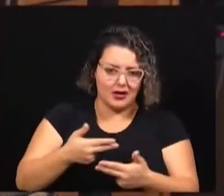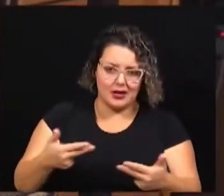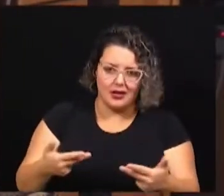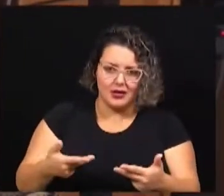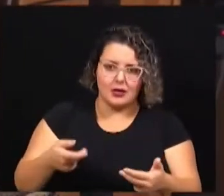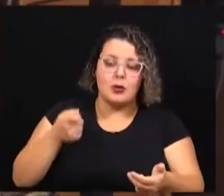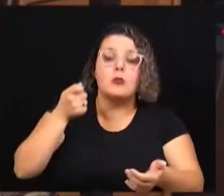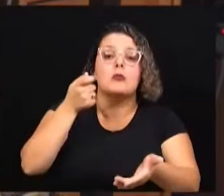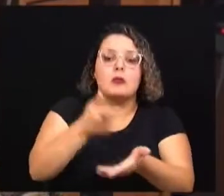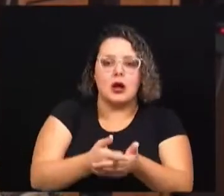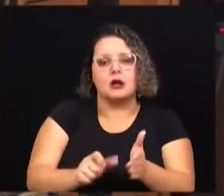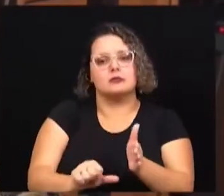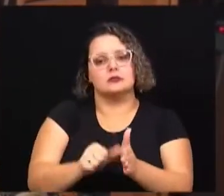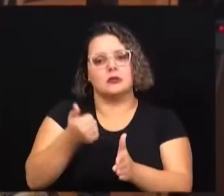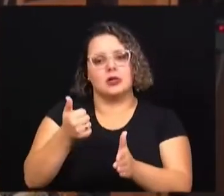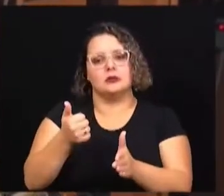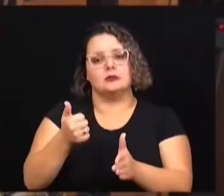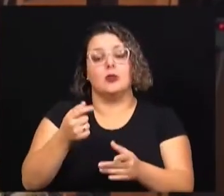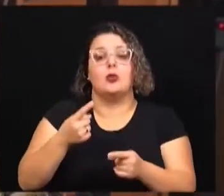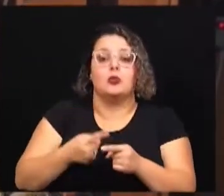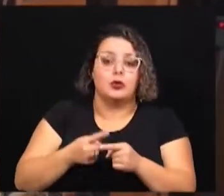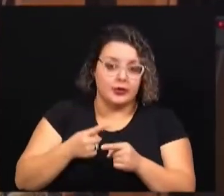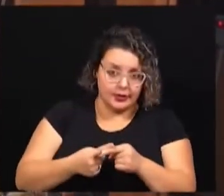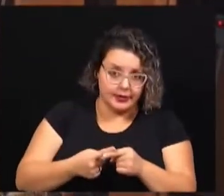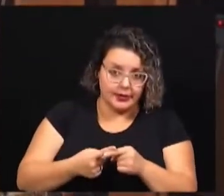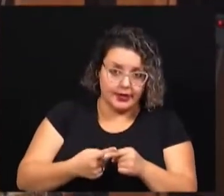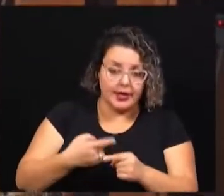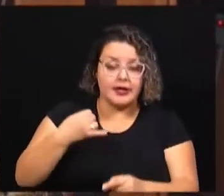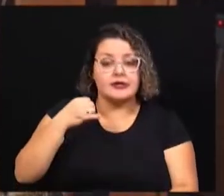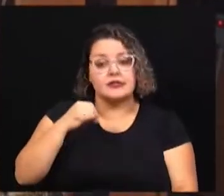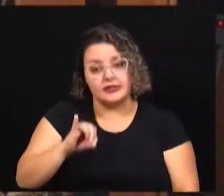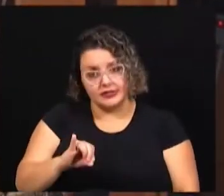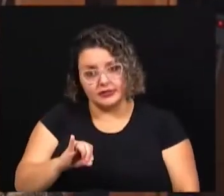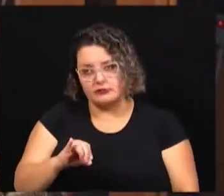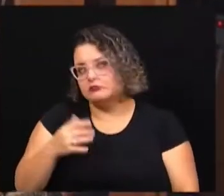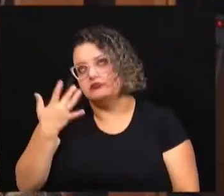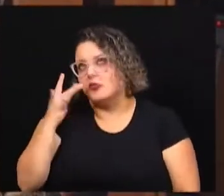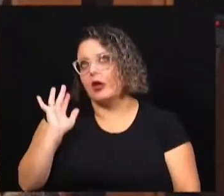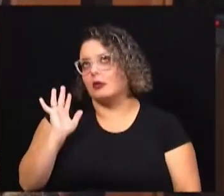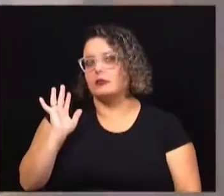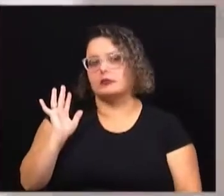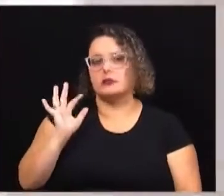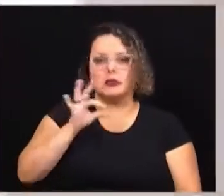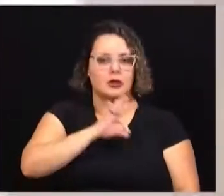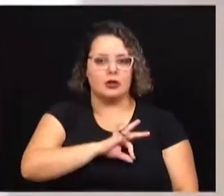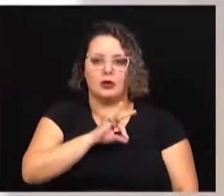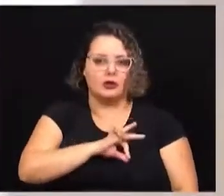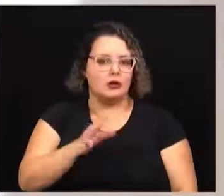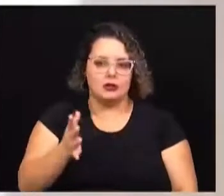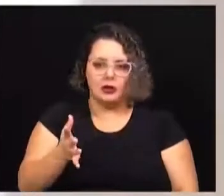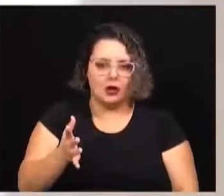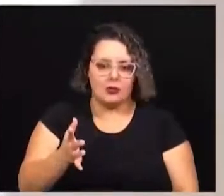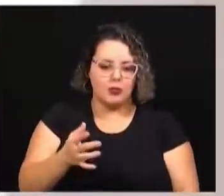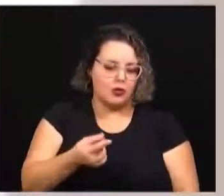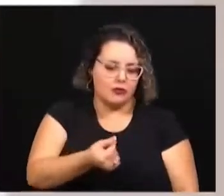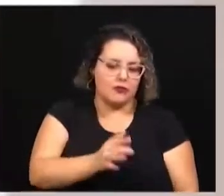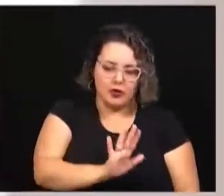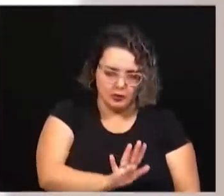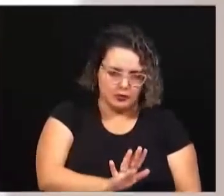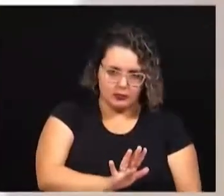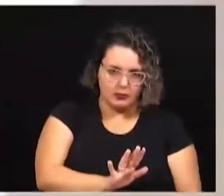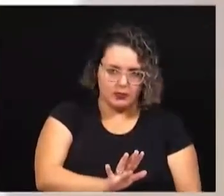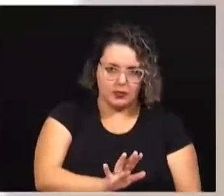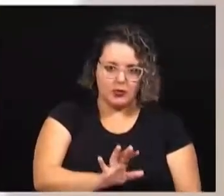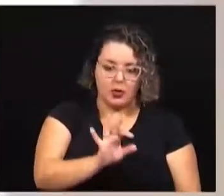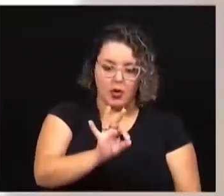coisa, pague-se primeiro. Porque se você, sei lá, recebe X, se você já tirar